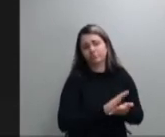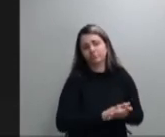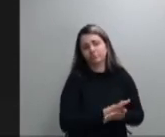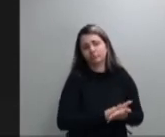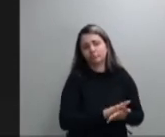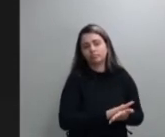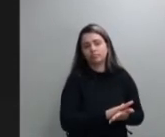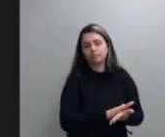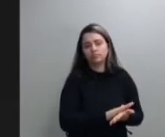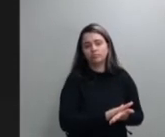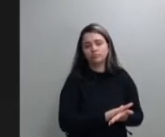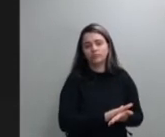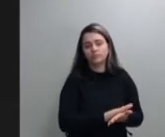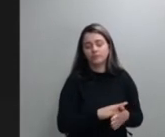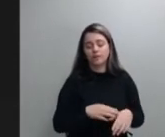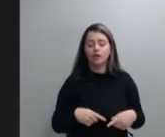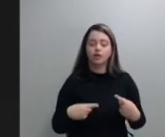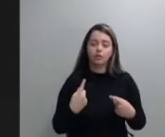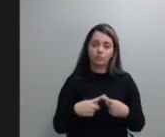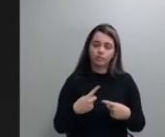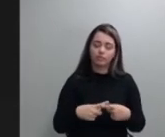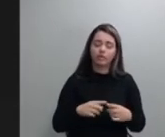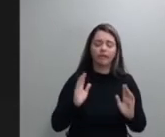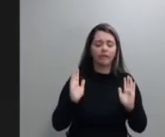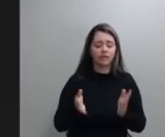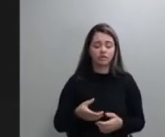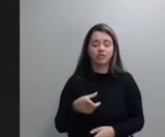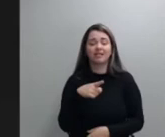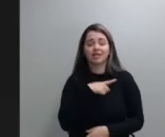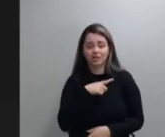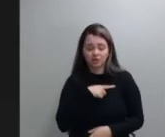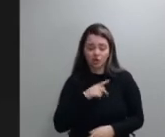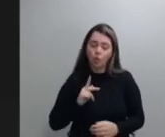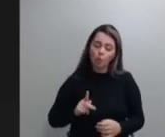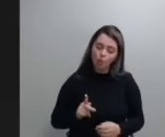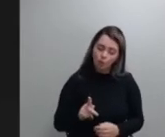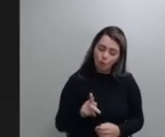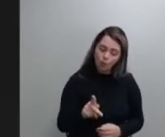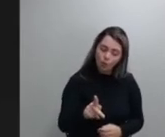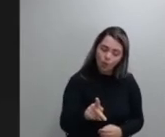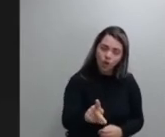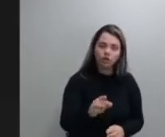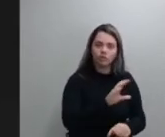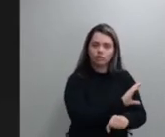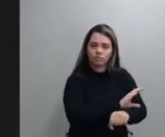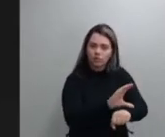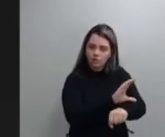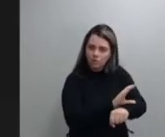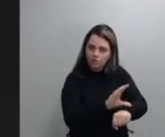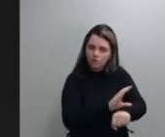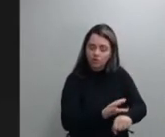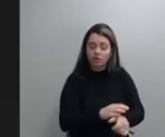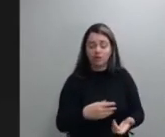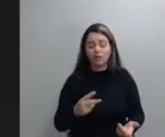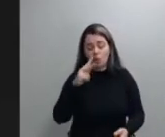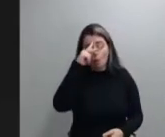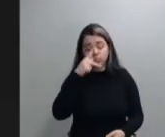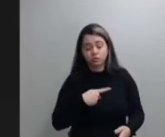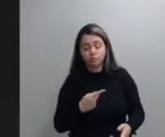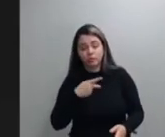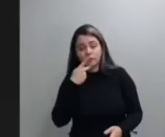estavam no caso com o concurso em andamento e volto a dizer no próprio MS 33406